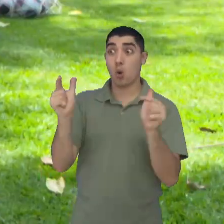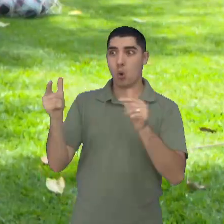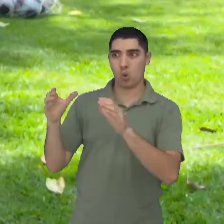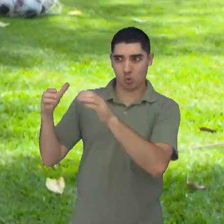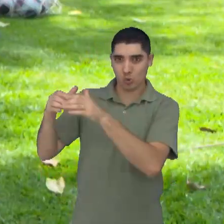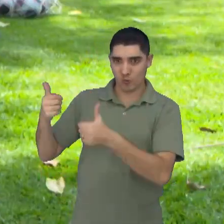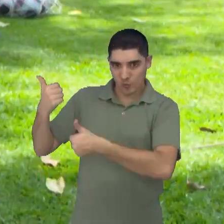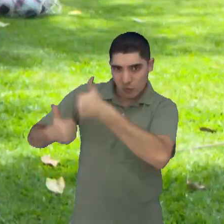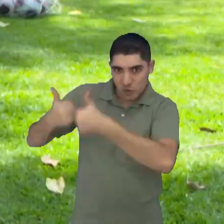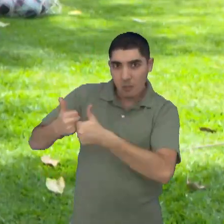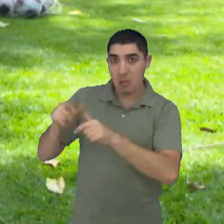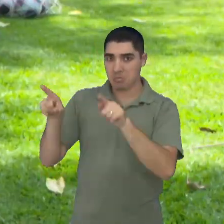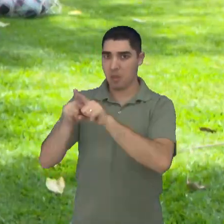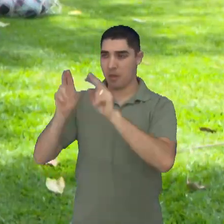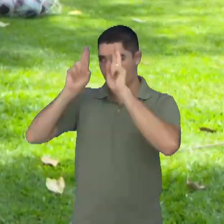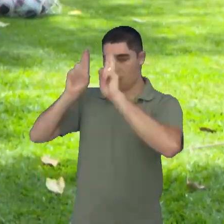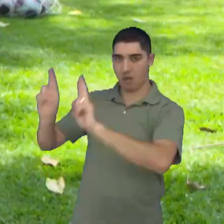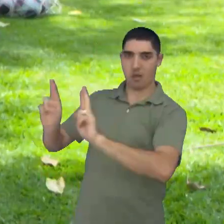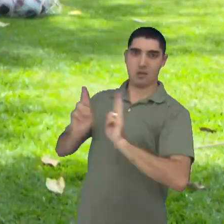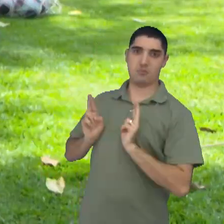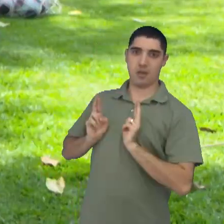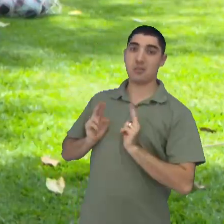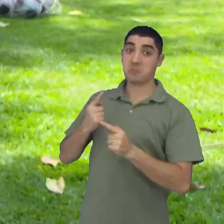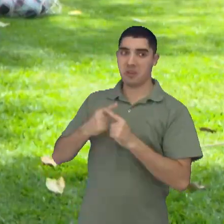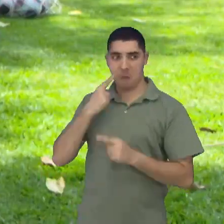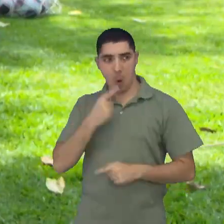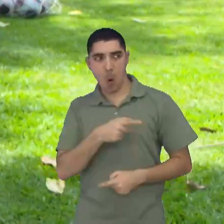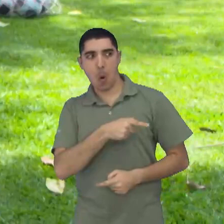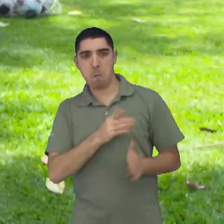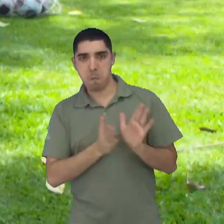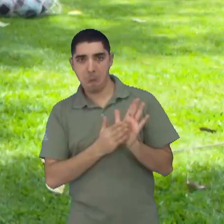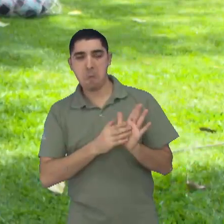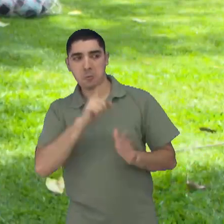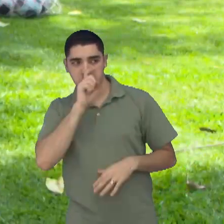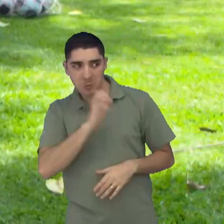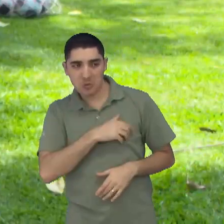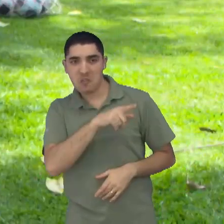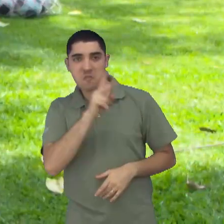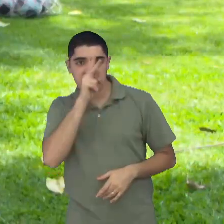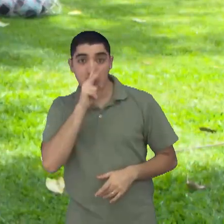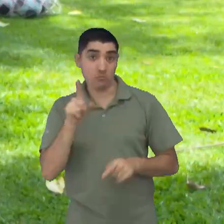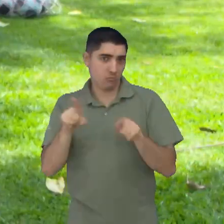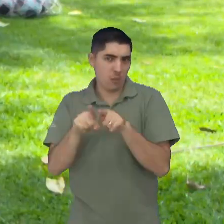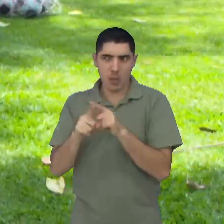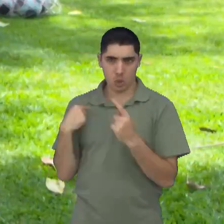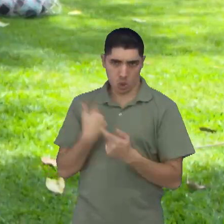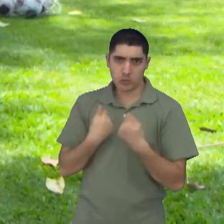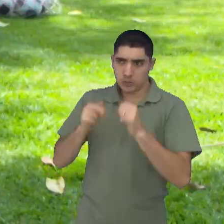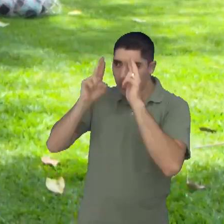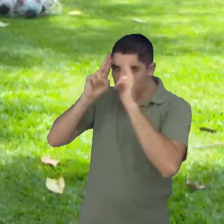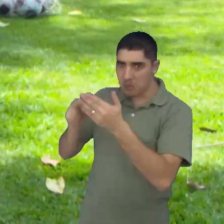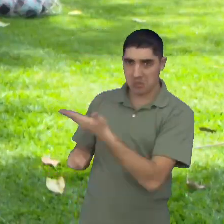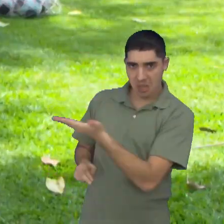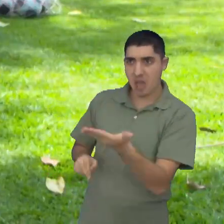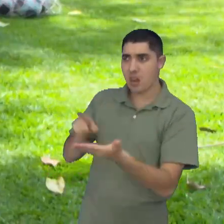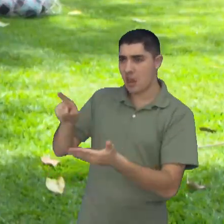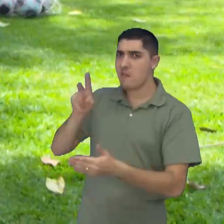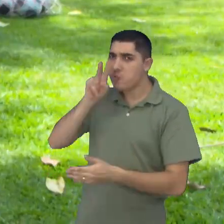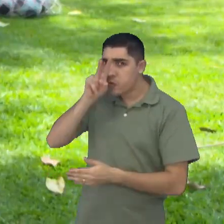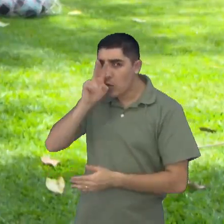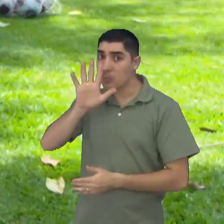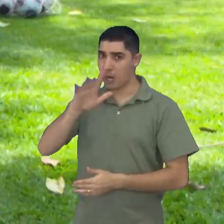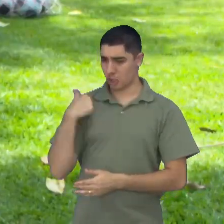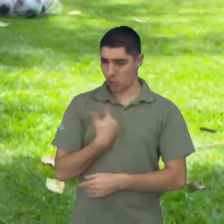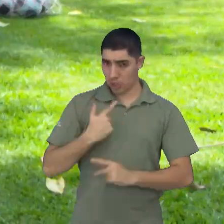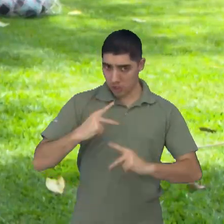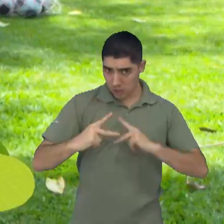assim a gente com eles também, que vai ser um campeonato de alto nível, né? Grandes jogadores, grandes equipes e pode ter certeza que o São José vai entrar